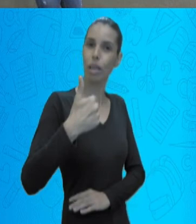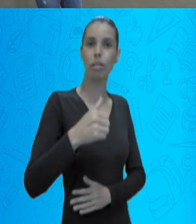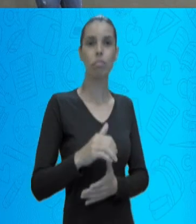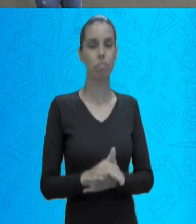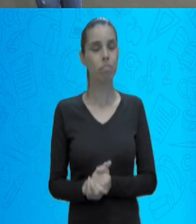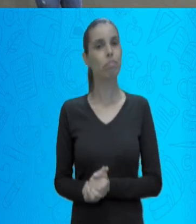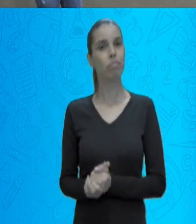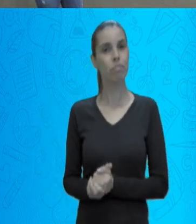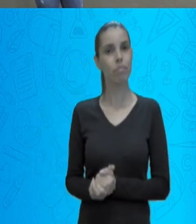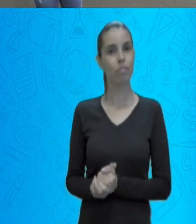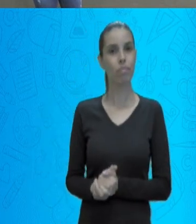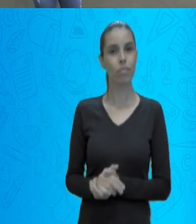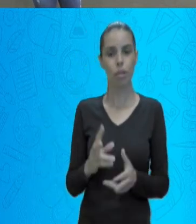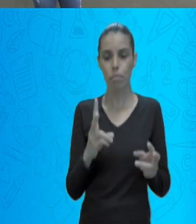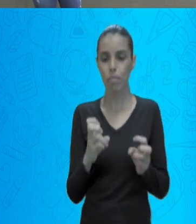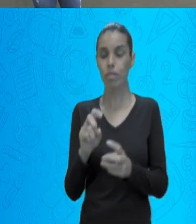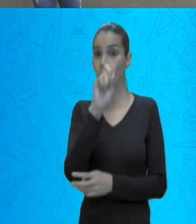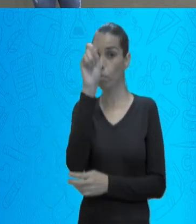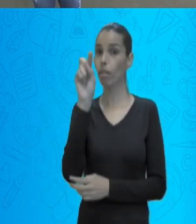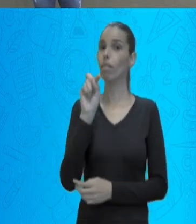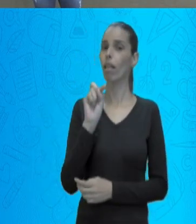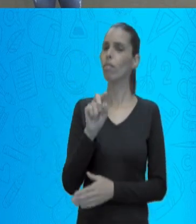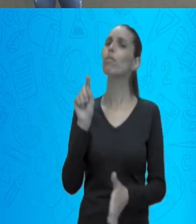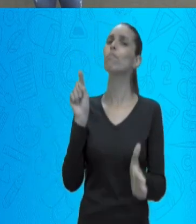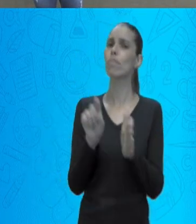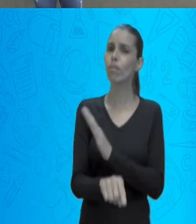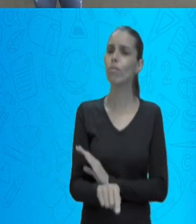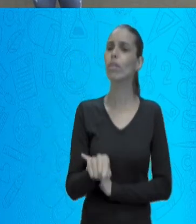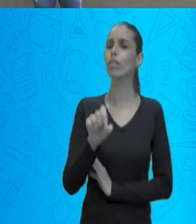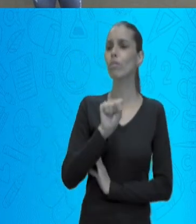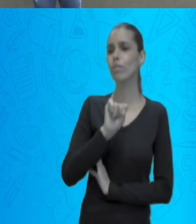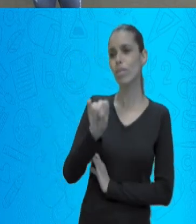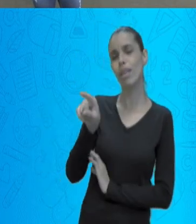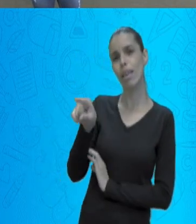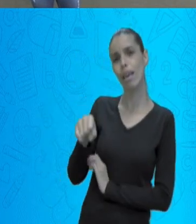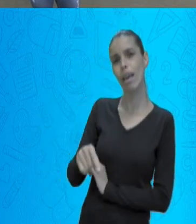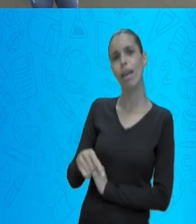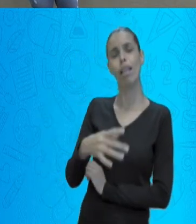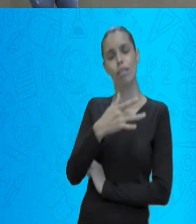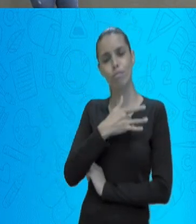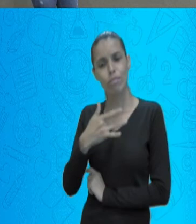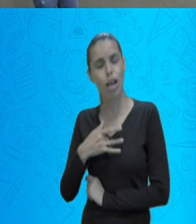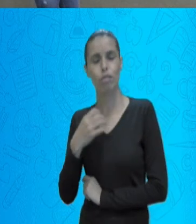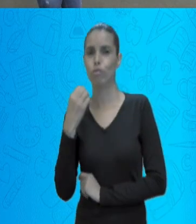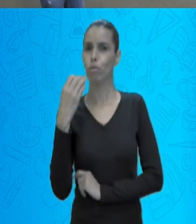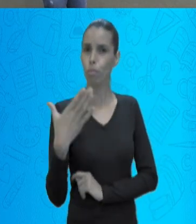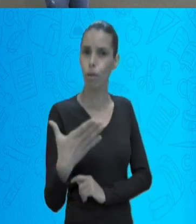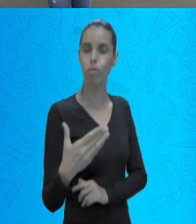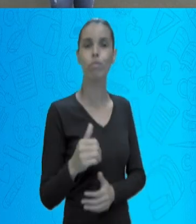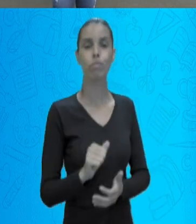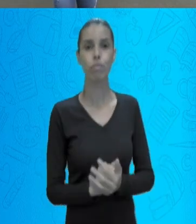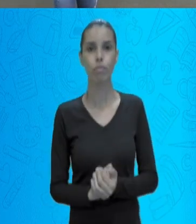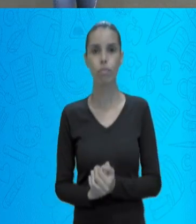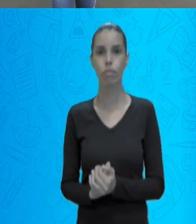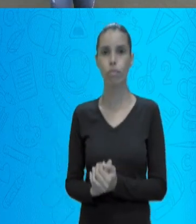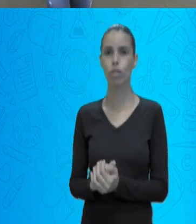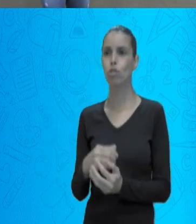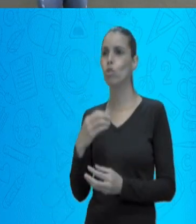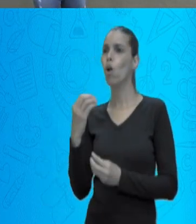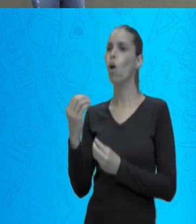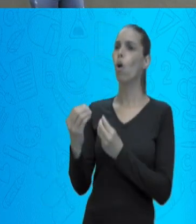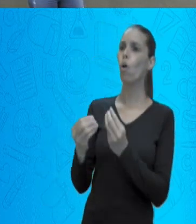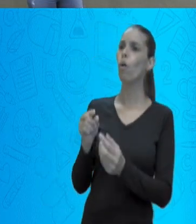meu ponto de interrogação. Eu estou perguntando para aquela pessoa se está tudo bem com ela. Como vai